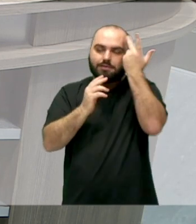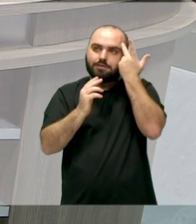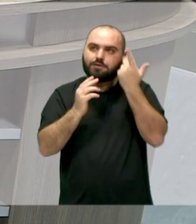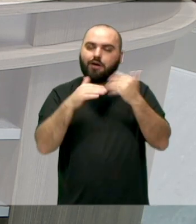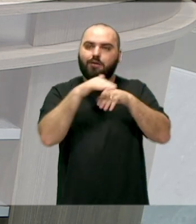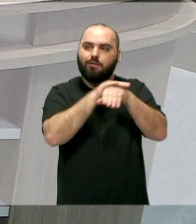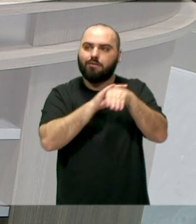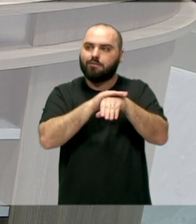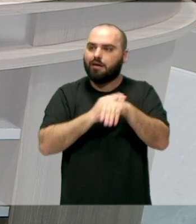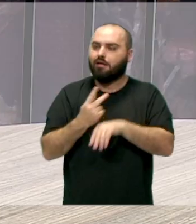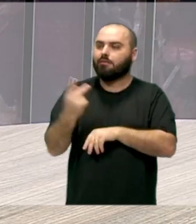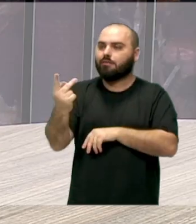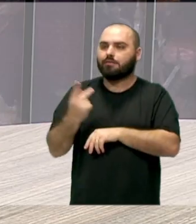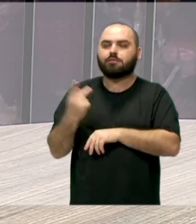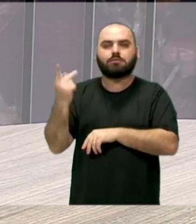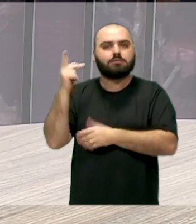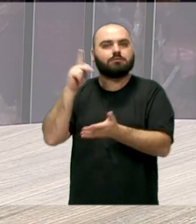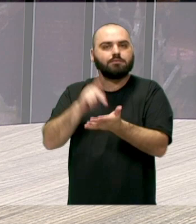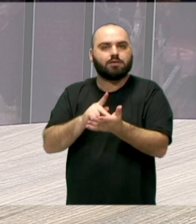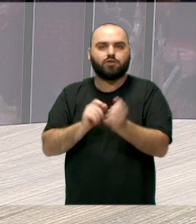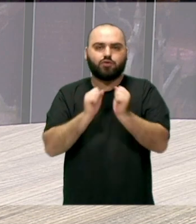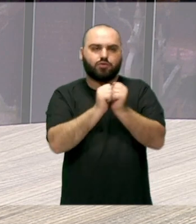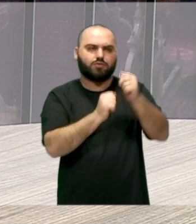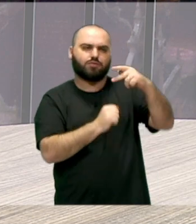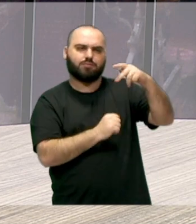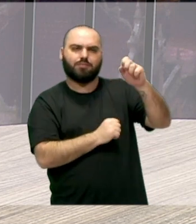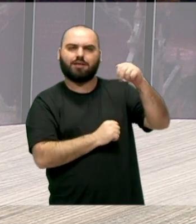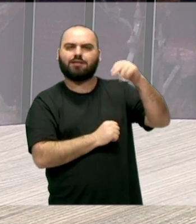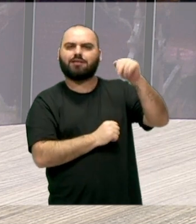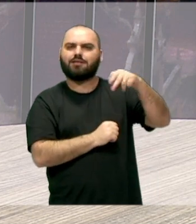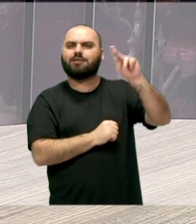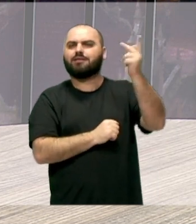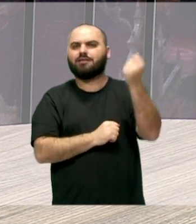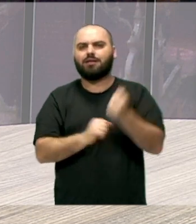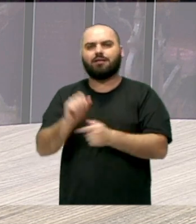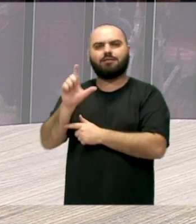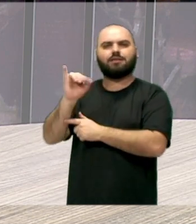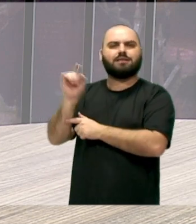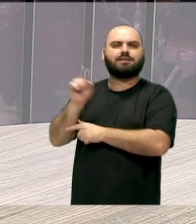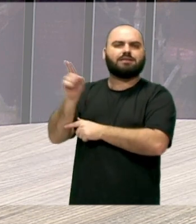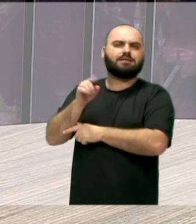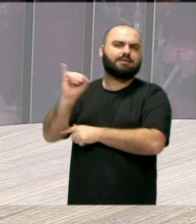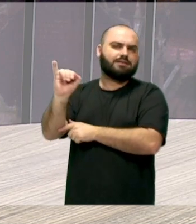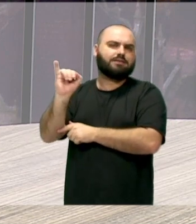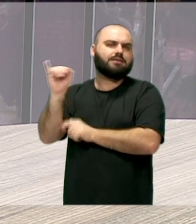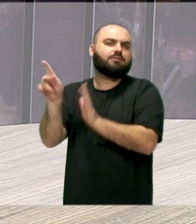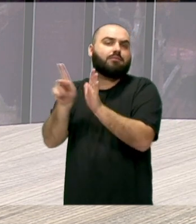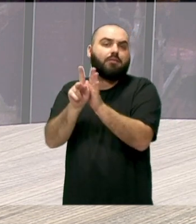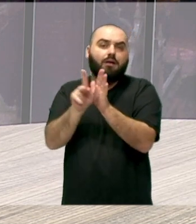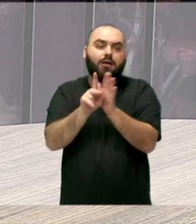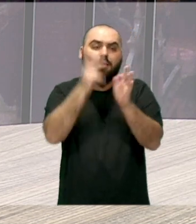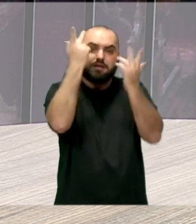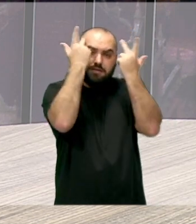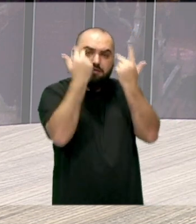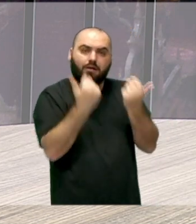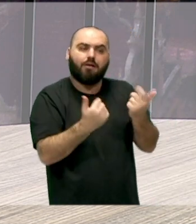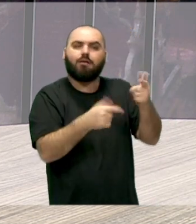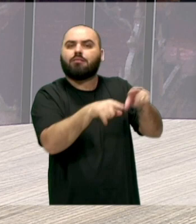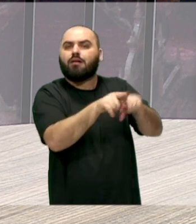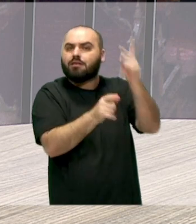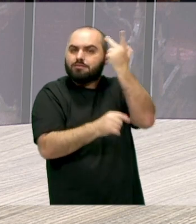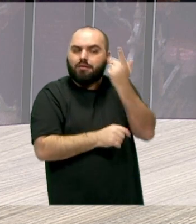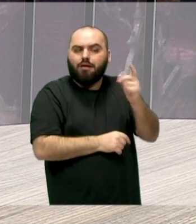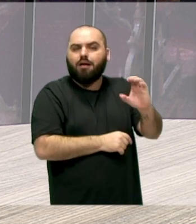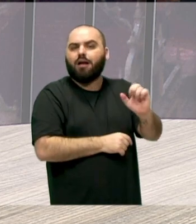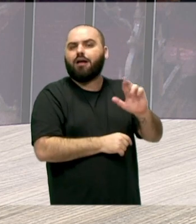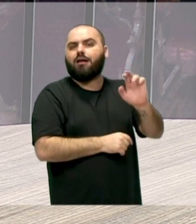que eu tive com ele, com o Peninha, com o Luiz, sobre a história do próprio Carlinhos News também, que também, né, foi